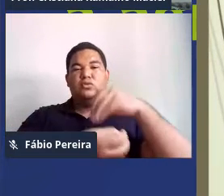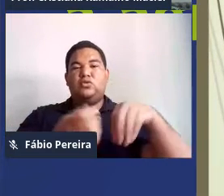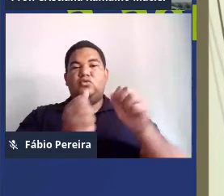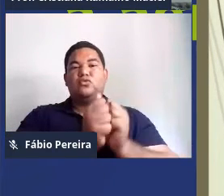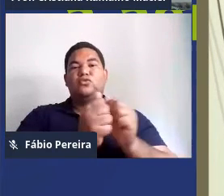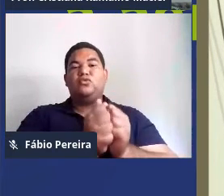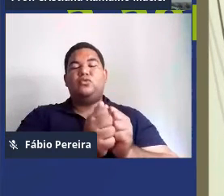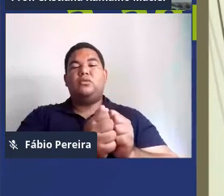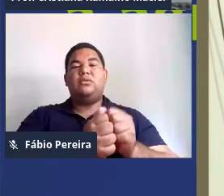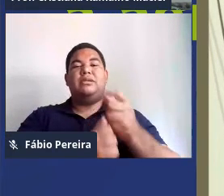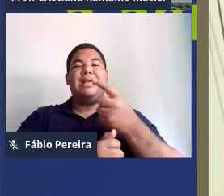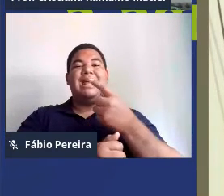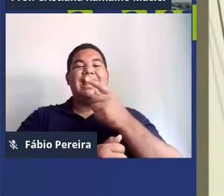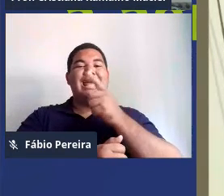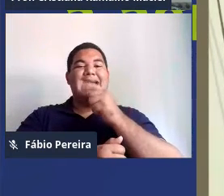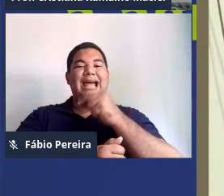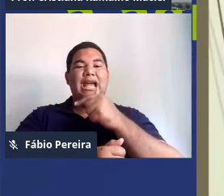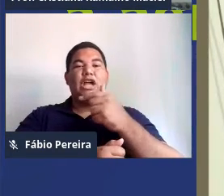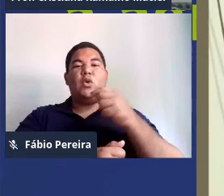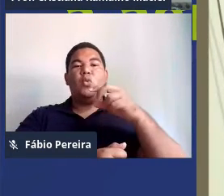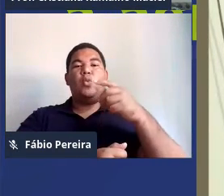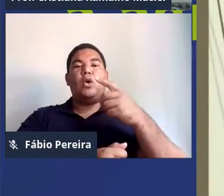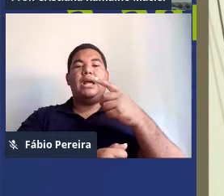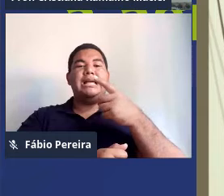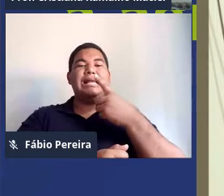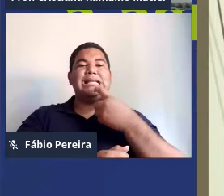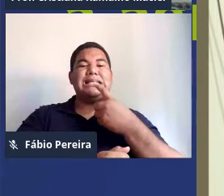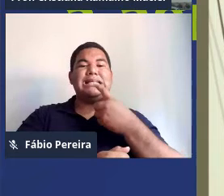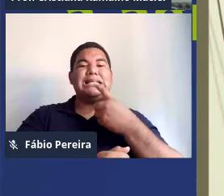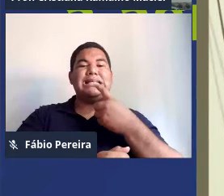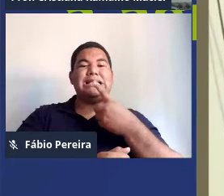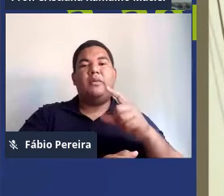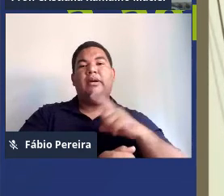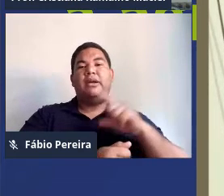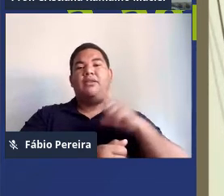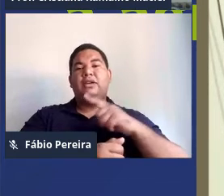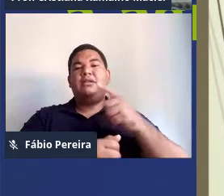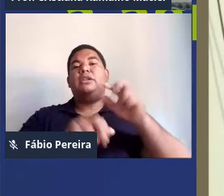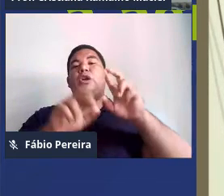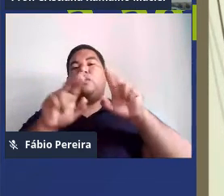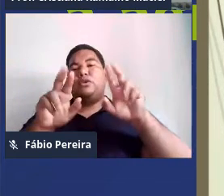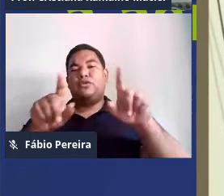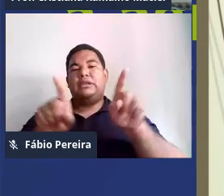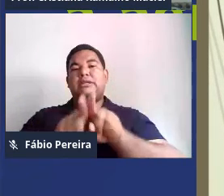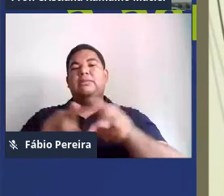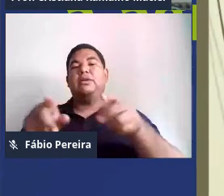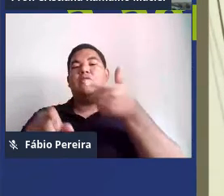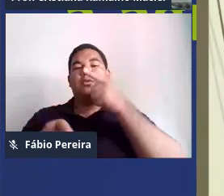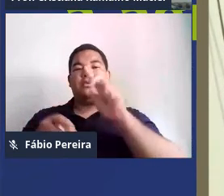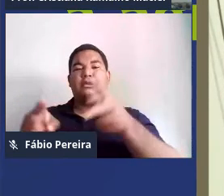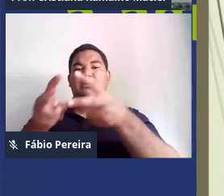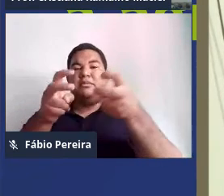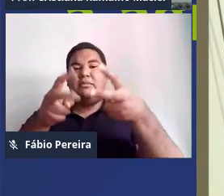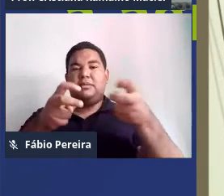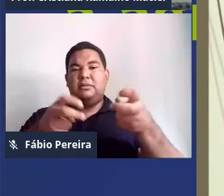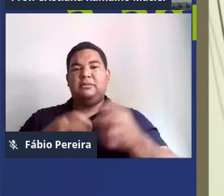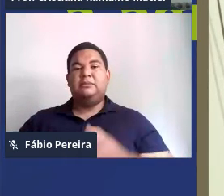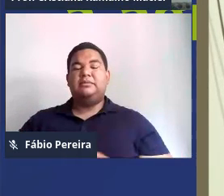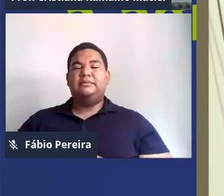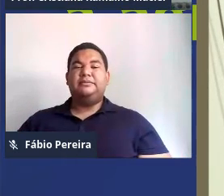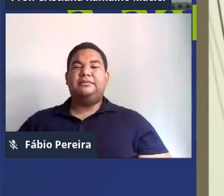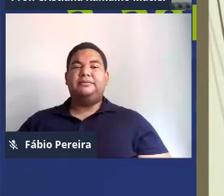de diferença. Mas eu ainda vou ter uma grande diferença da espécie 1 em relação aos demais, diferente no modelo